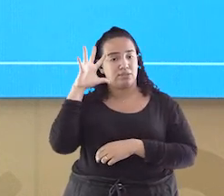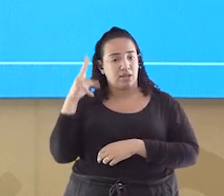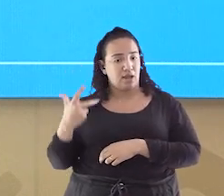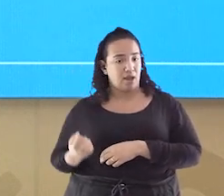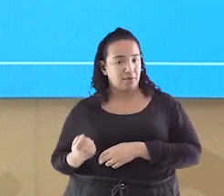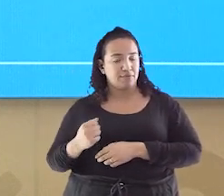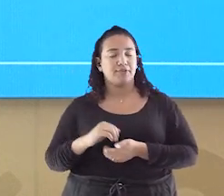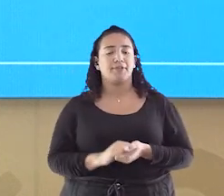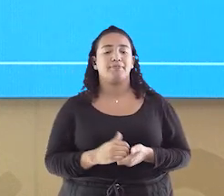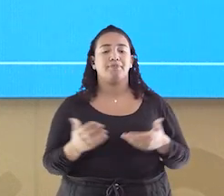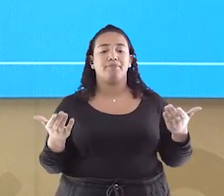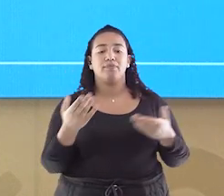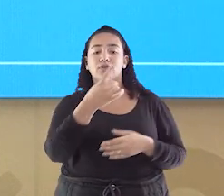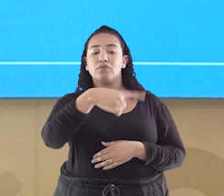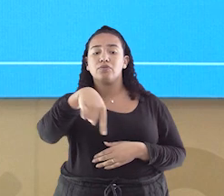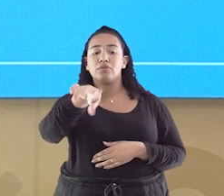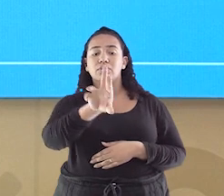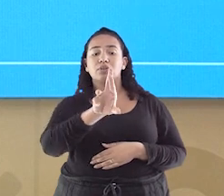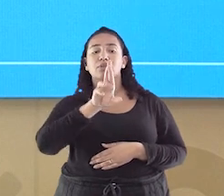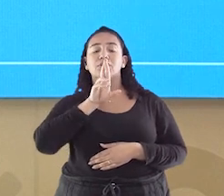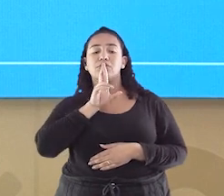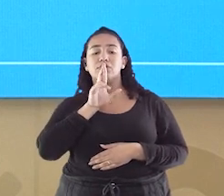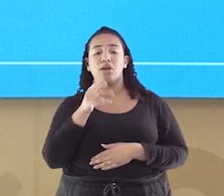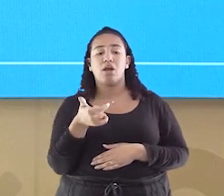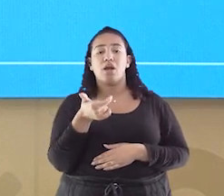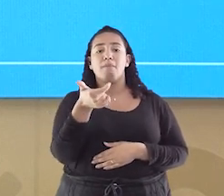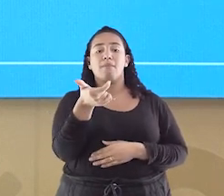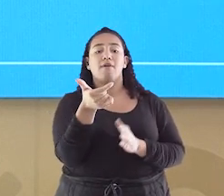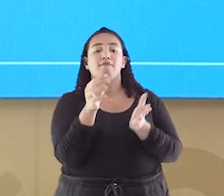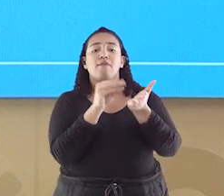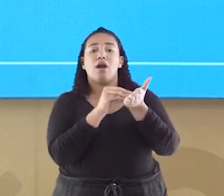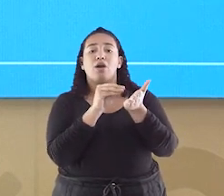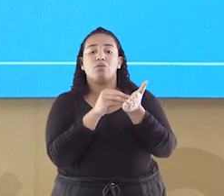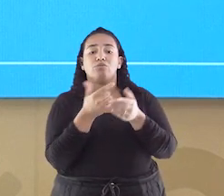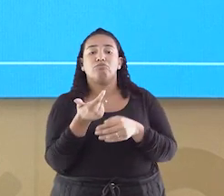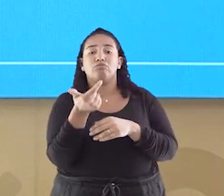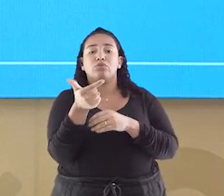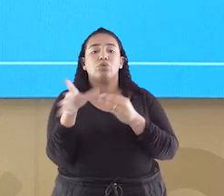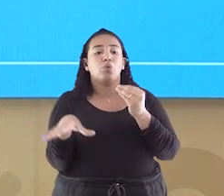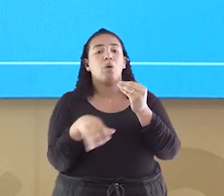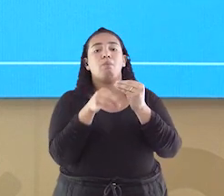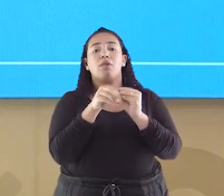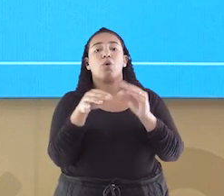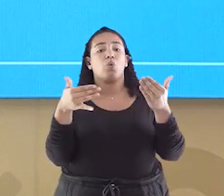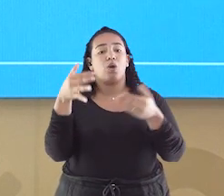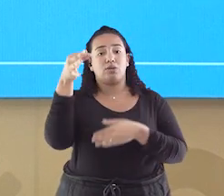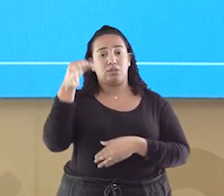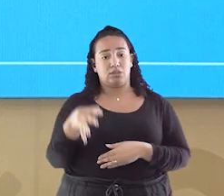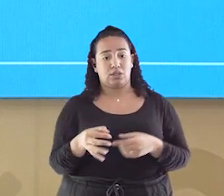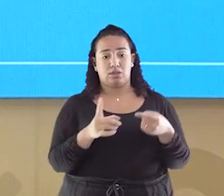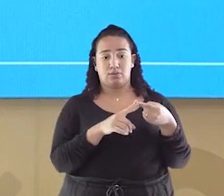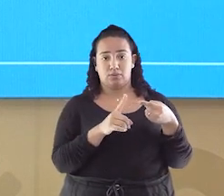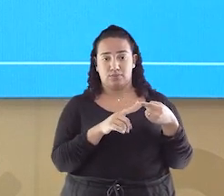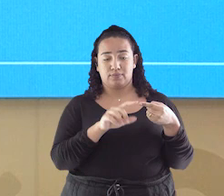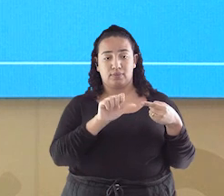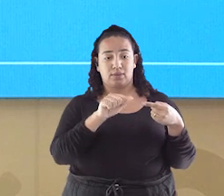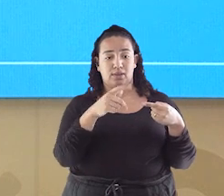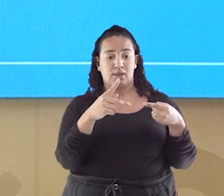e Angola. Agora me responda. Qual é a preposição que completa a frase corretamente? Letra